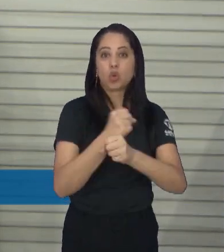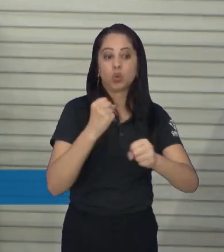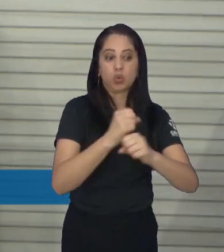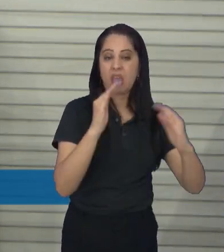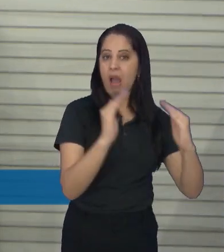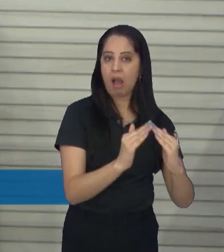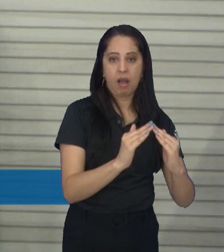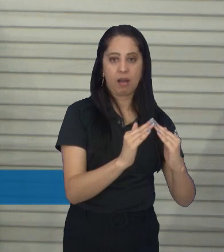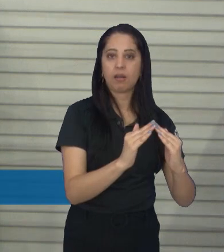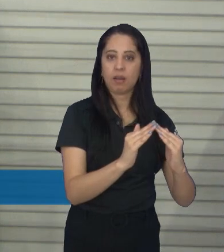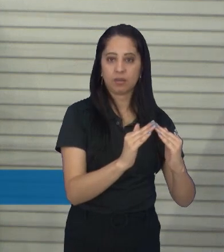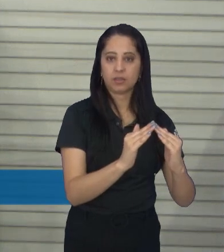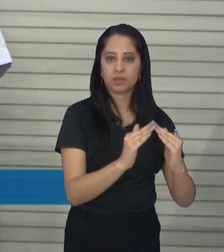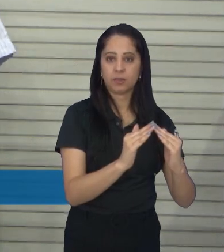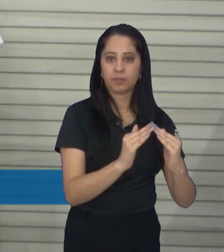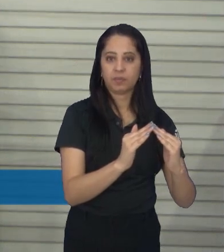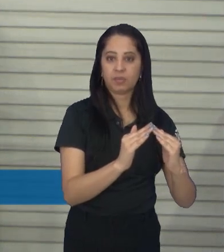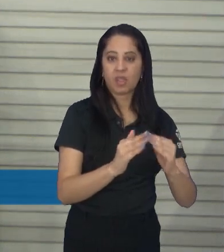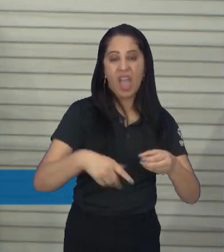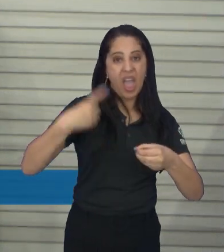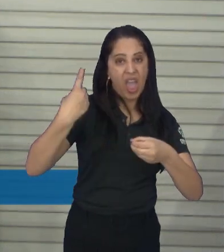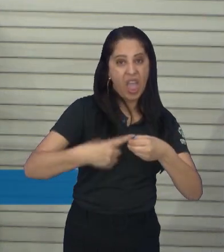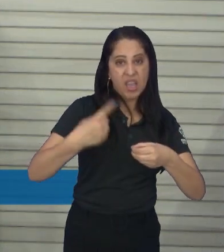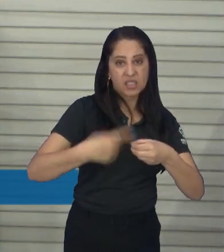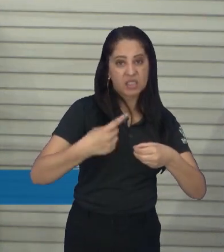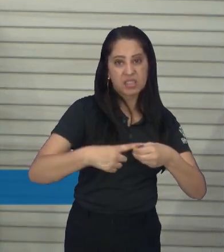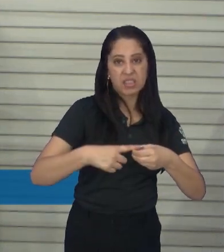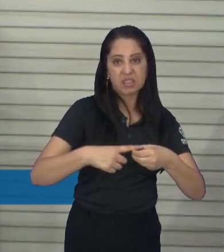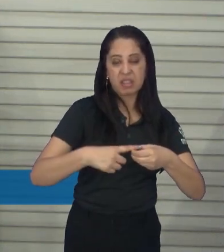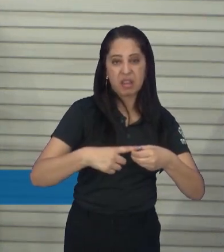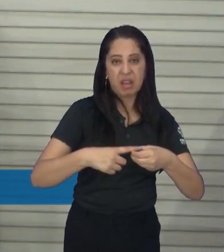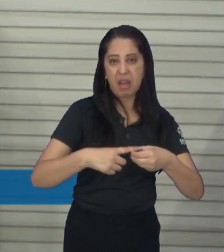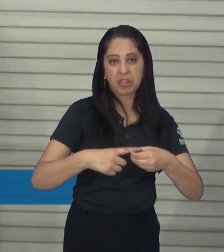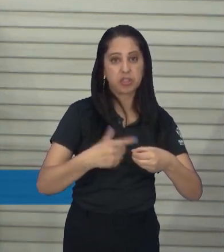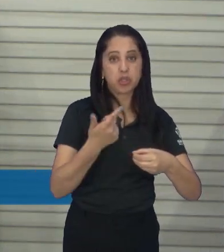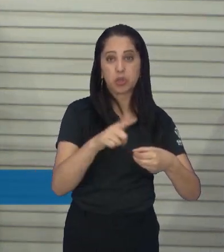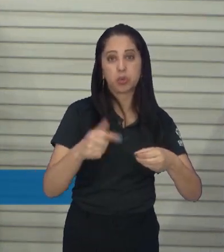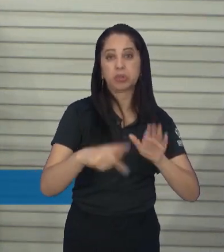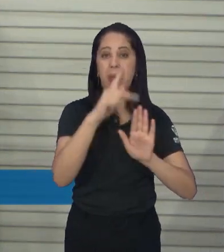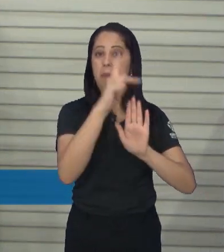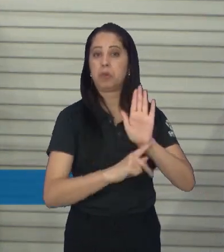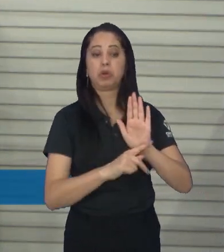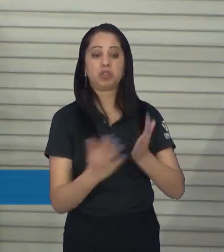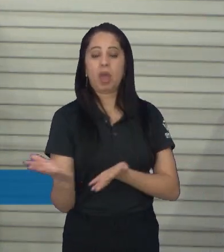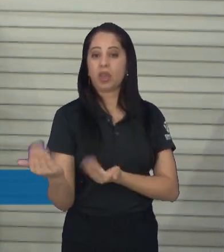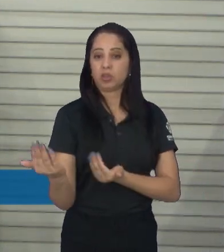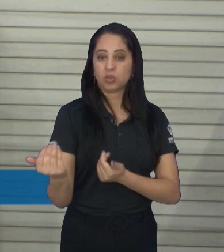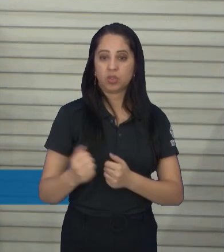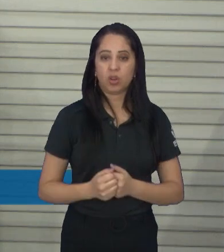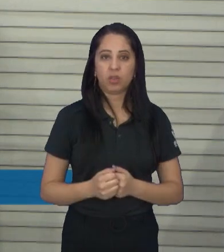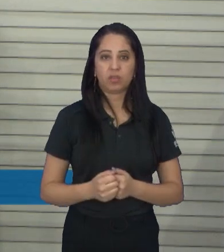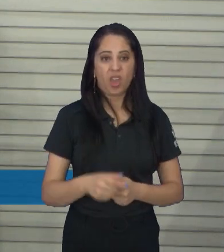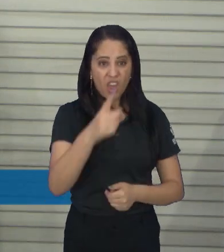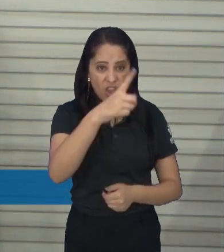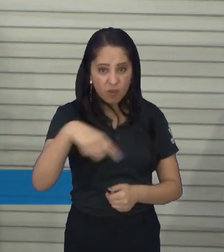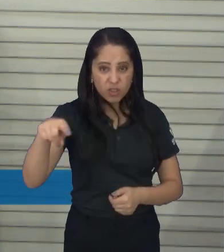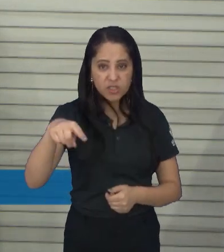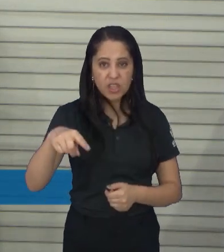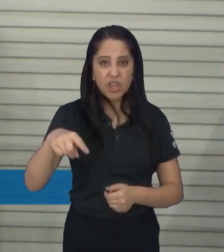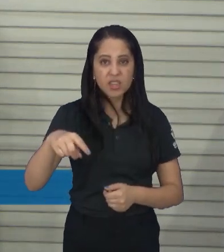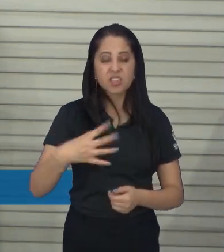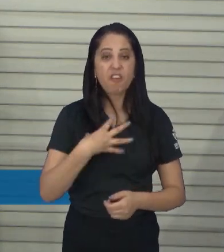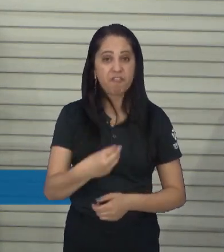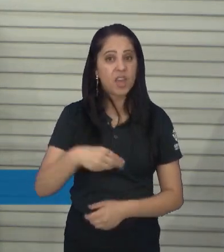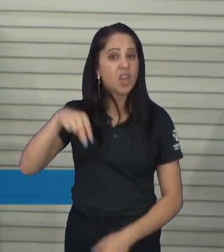essa essa cidade não tem um programa nacional para os jovens empreendendo Essa cidade e vocês vão ter os seus filhos seus netos vamos morar aonde